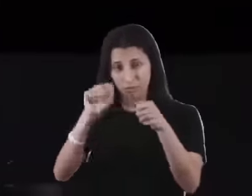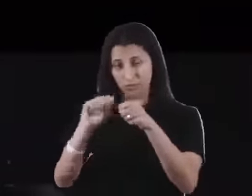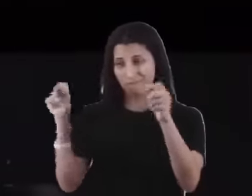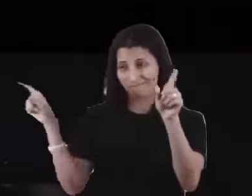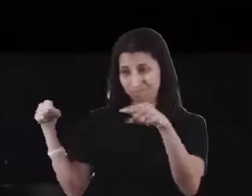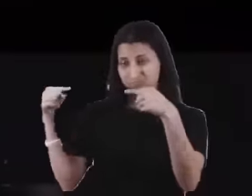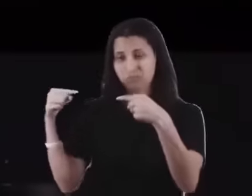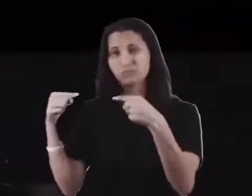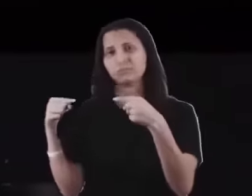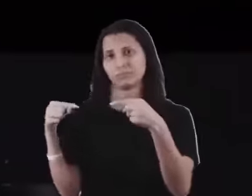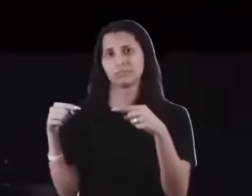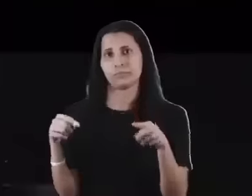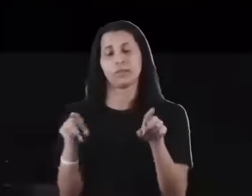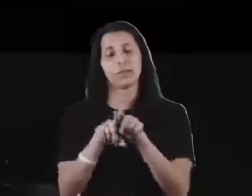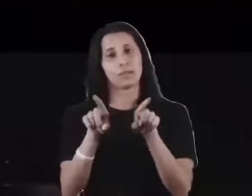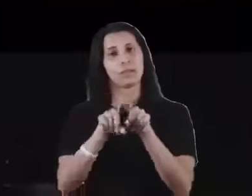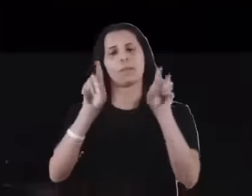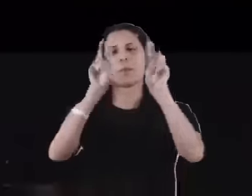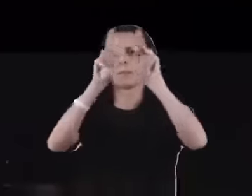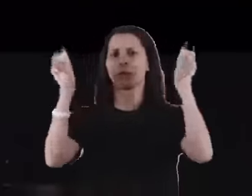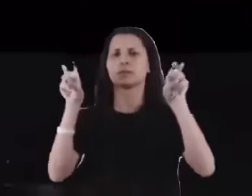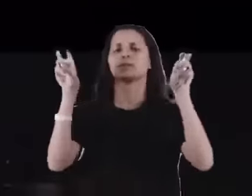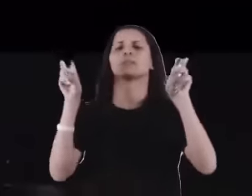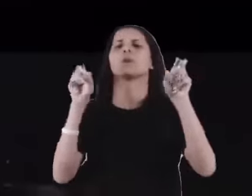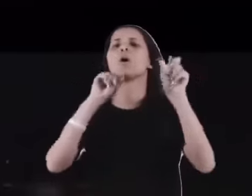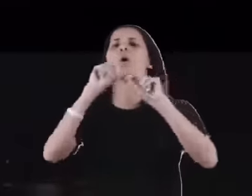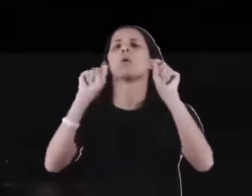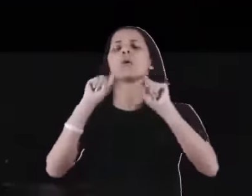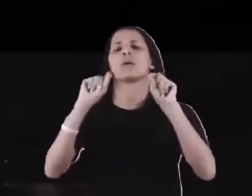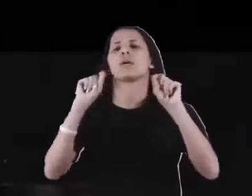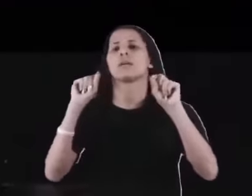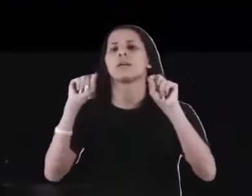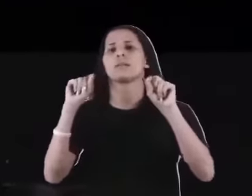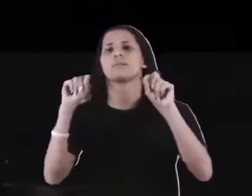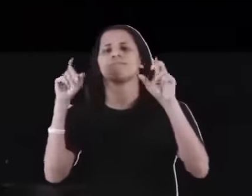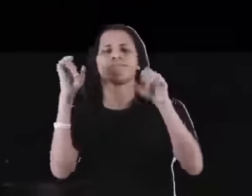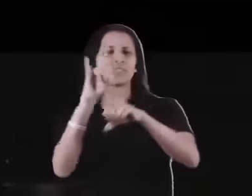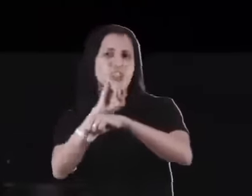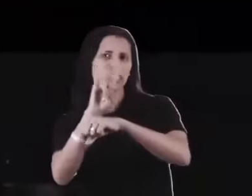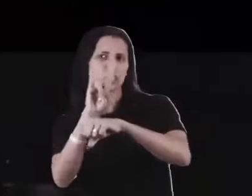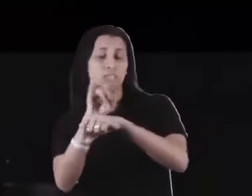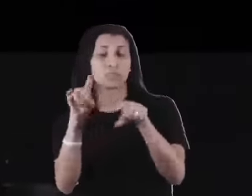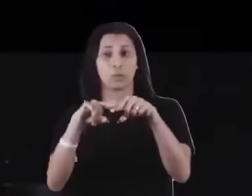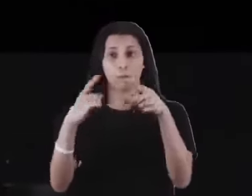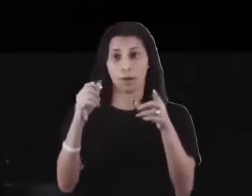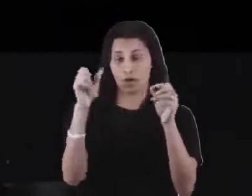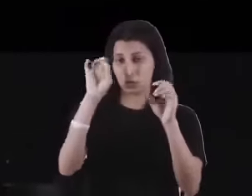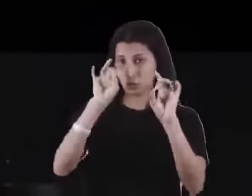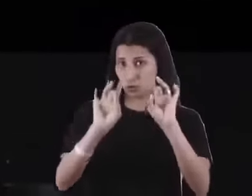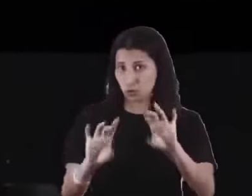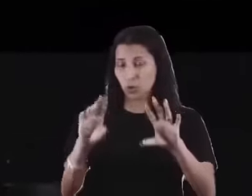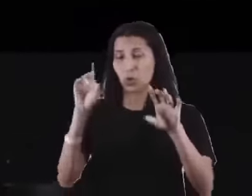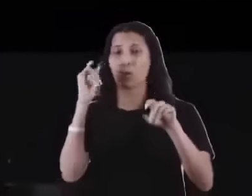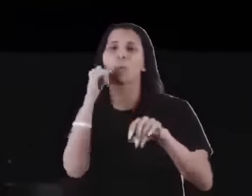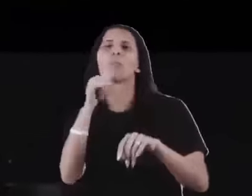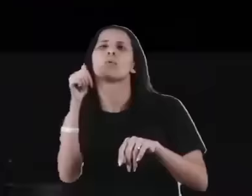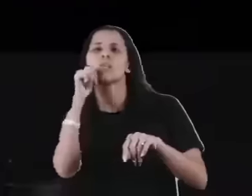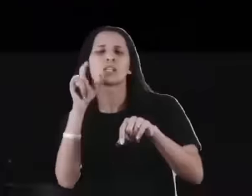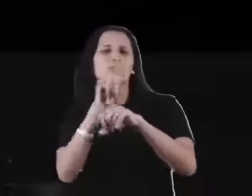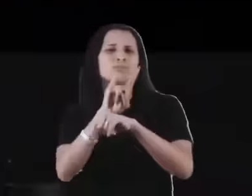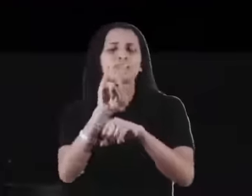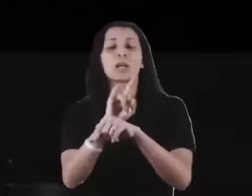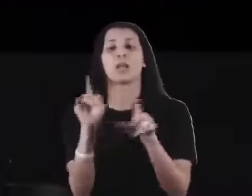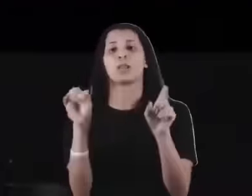uma mensagem sobre traição mas não uma mensagem que se resume a mulheres que foram traídas né